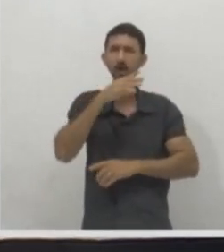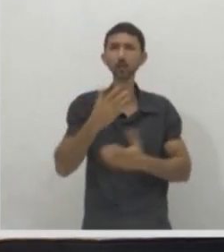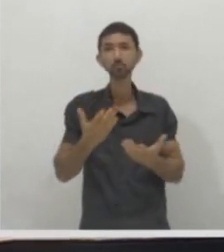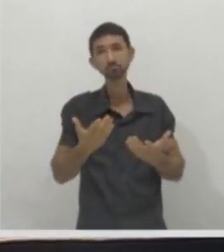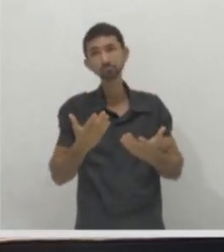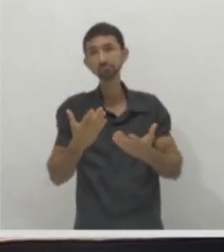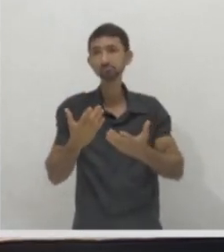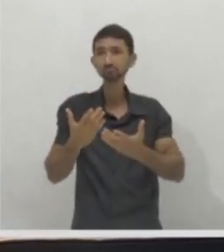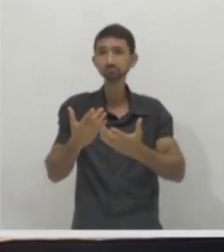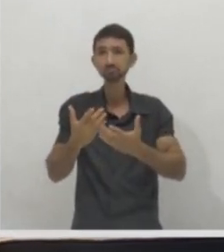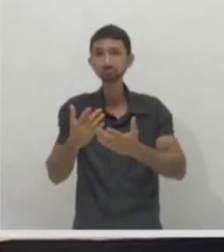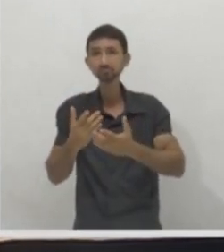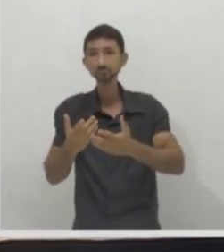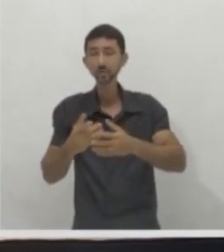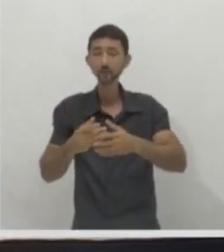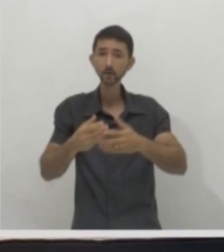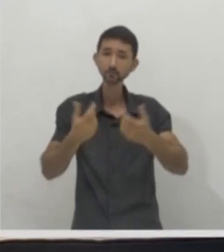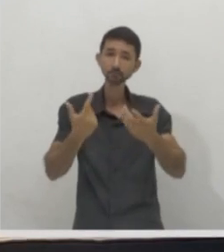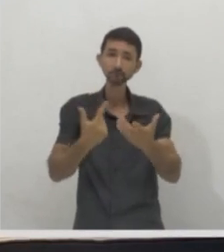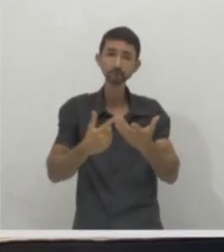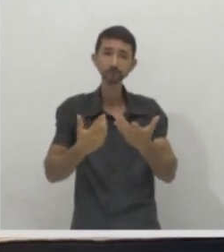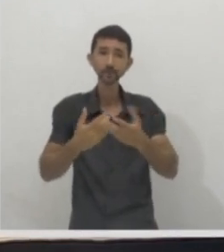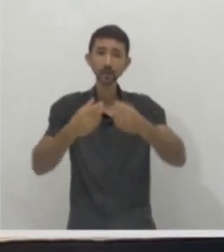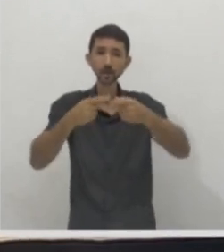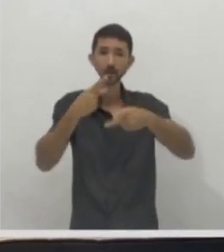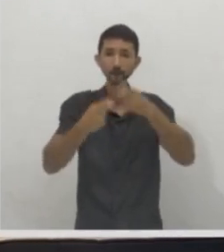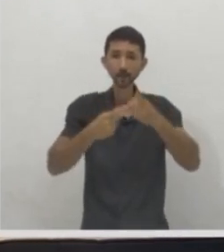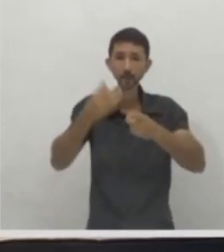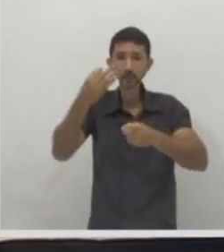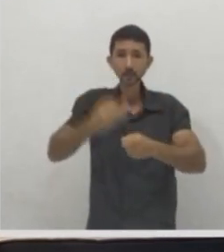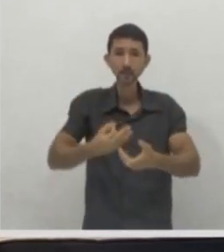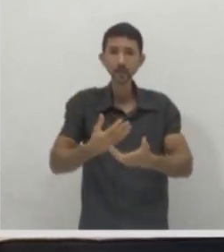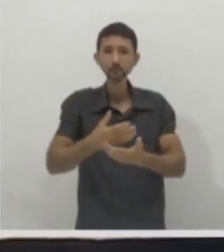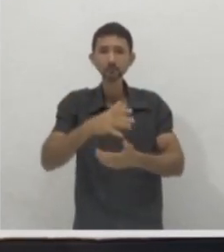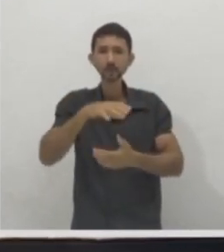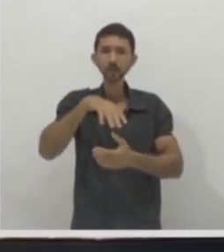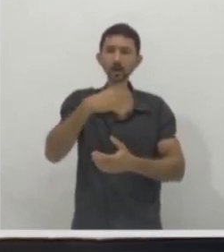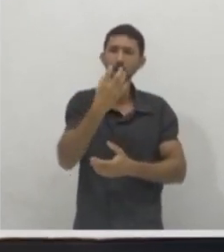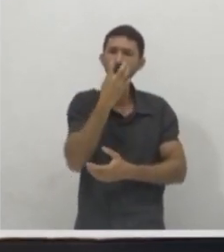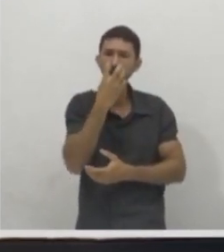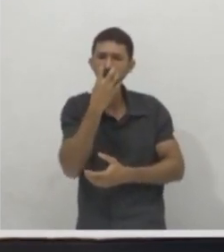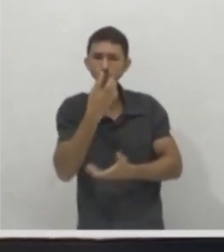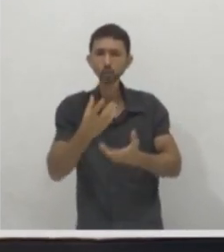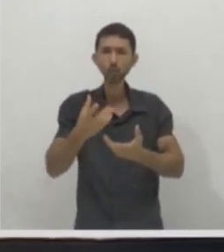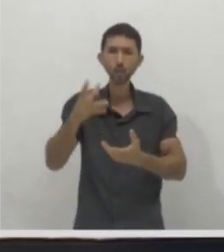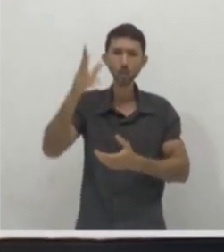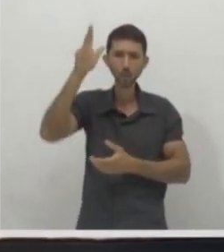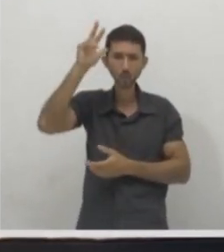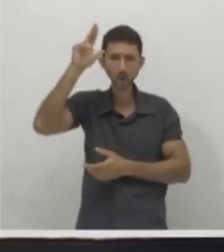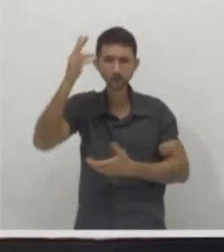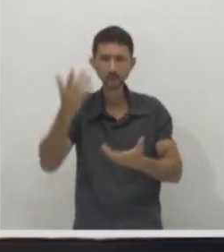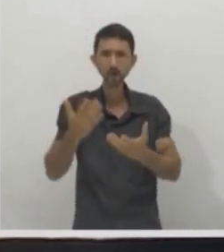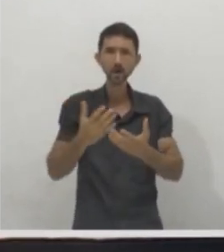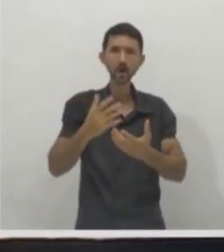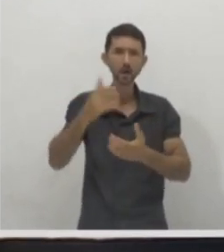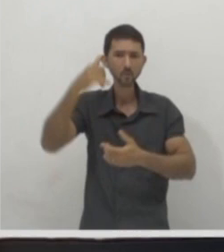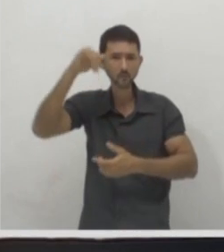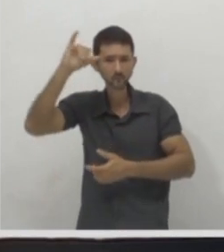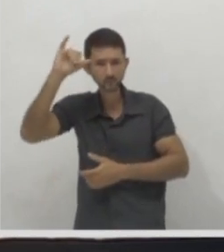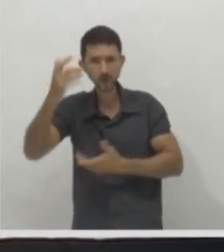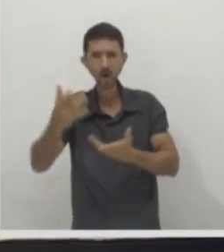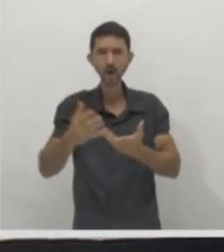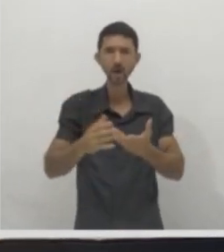pode afirmar com algum grau de certeza que certamente cachorros, cavalos, vacas,